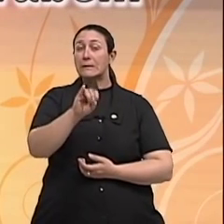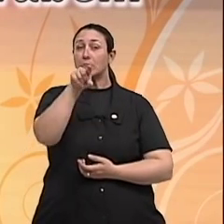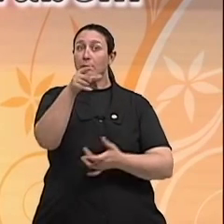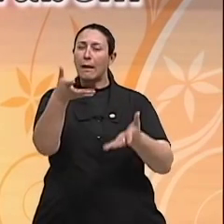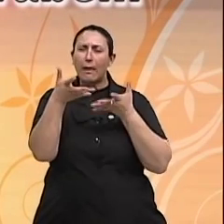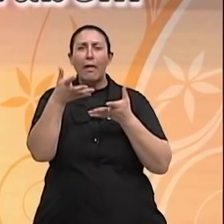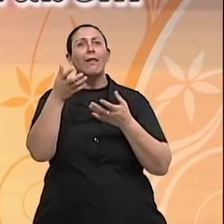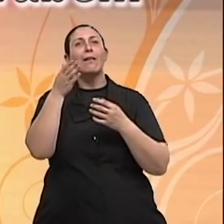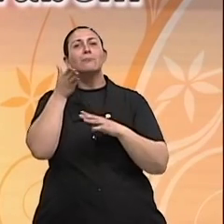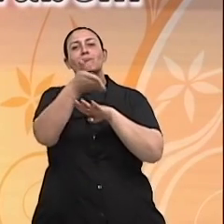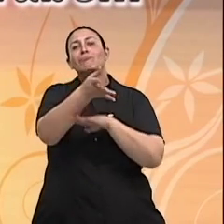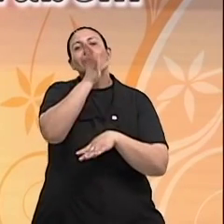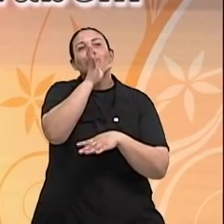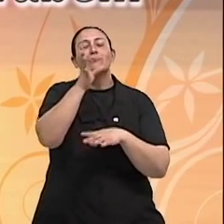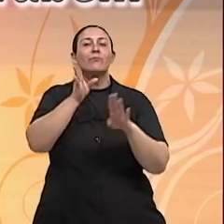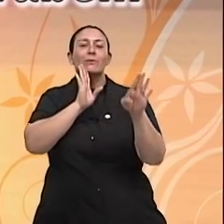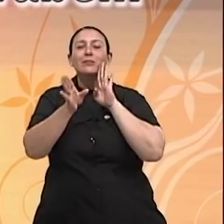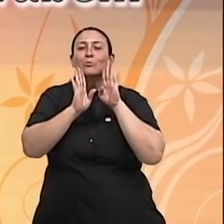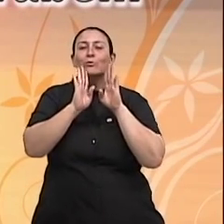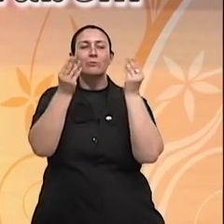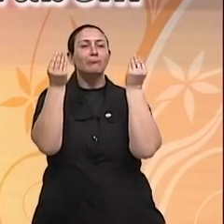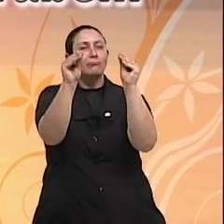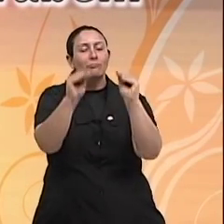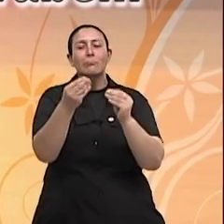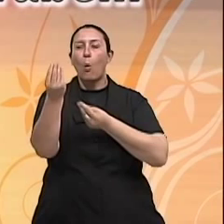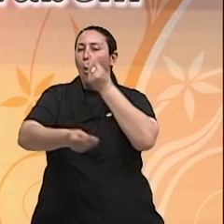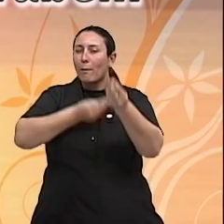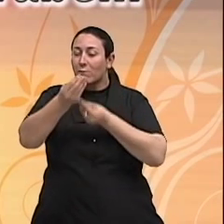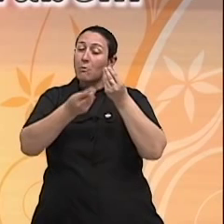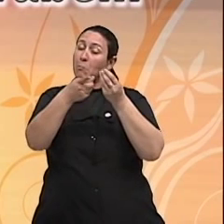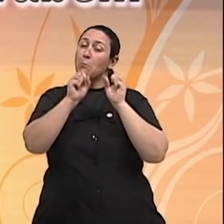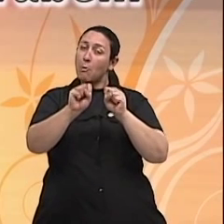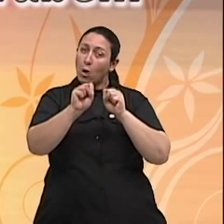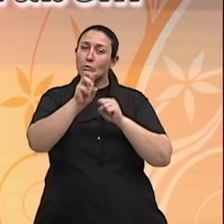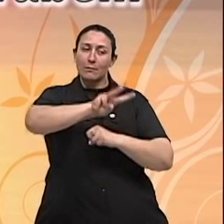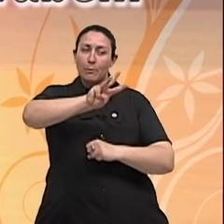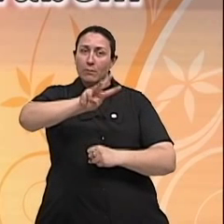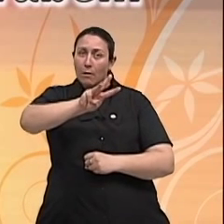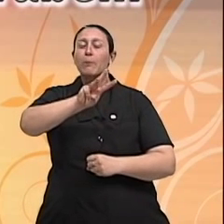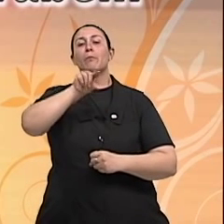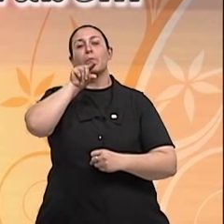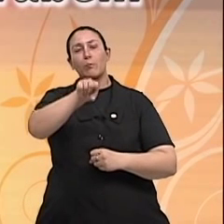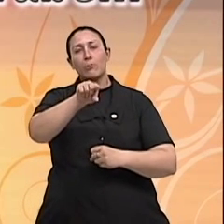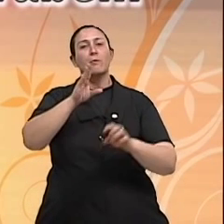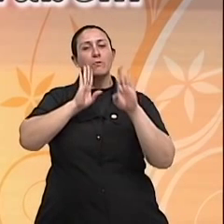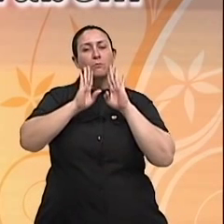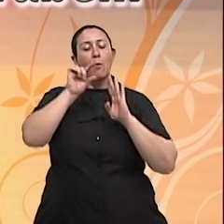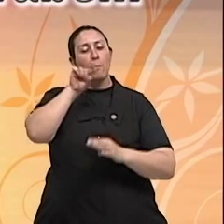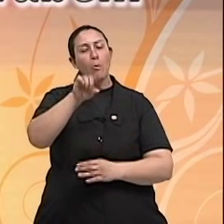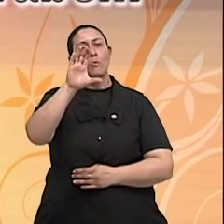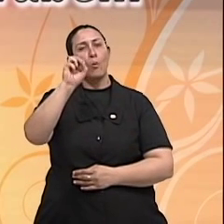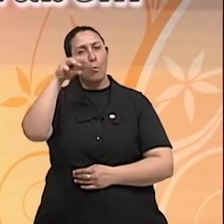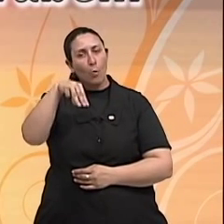Compartilhe suas experiências no nosso Facebook www.facebook.com